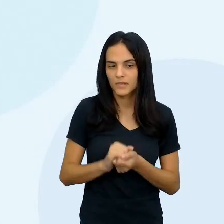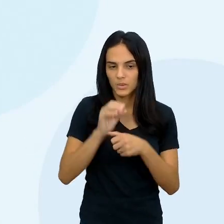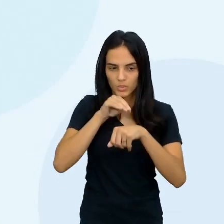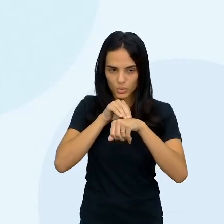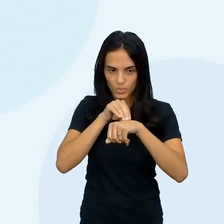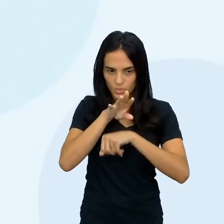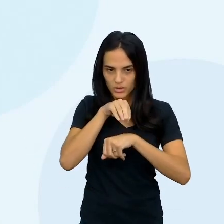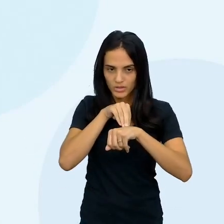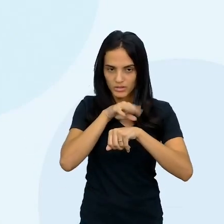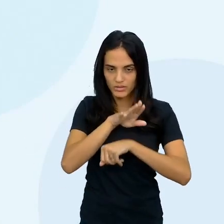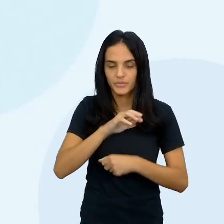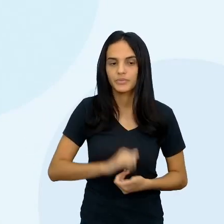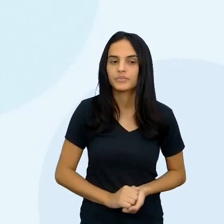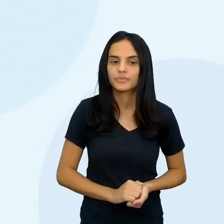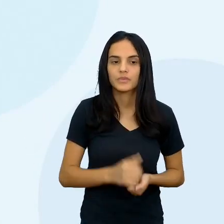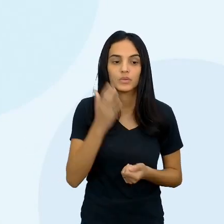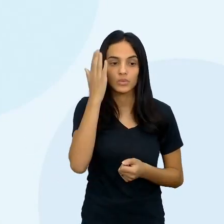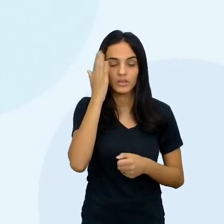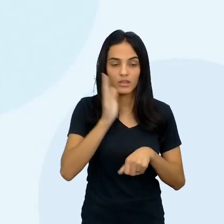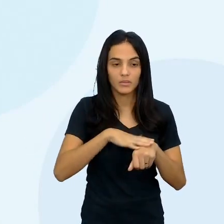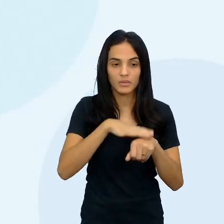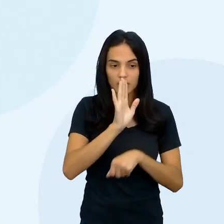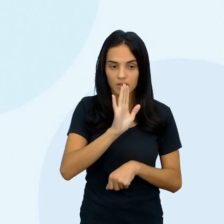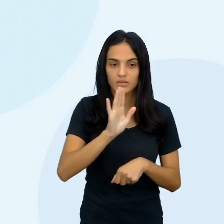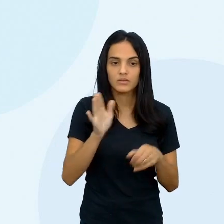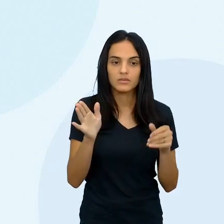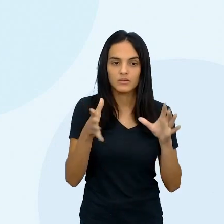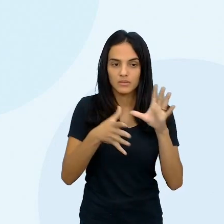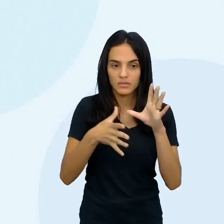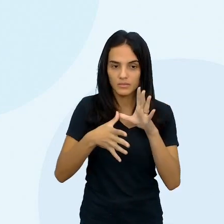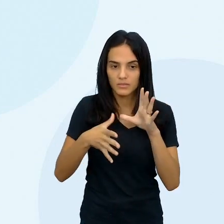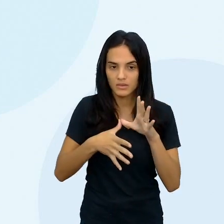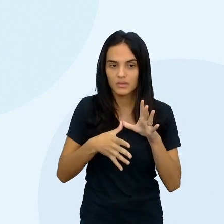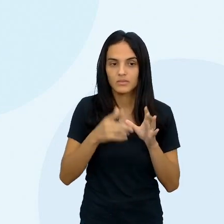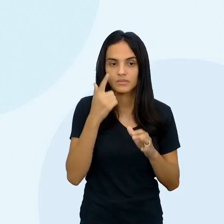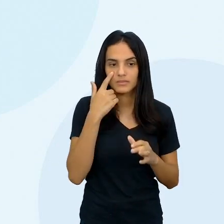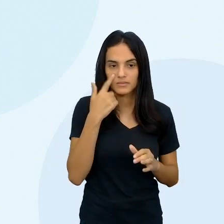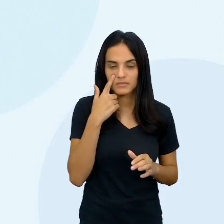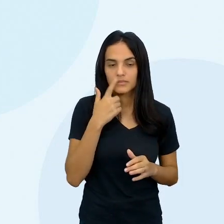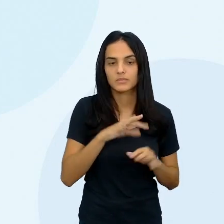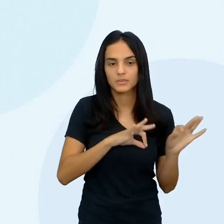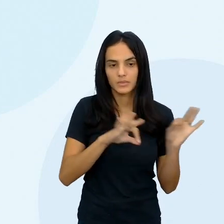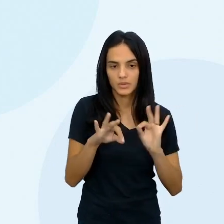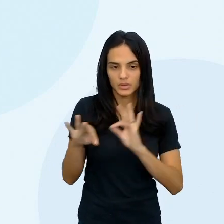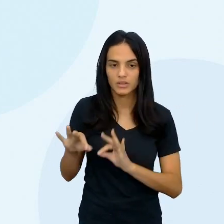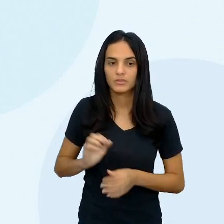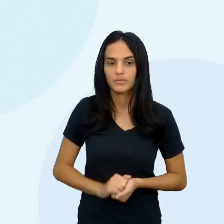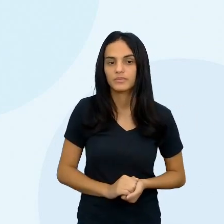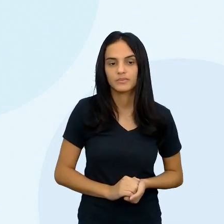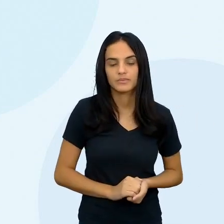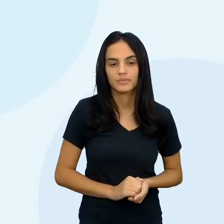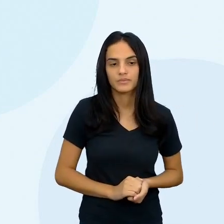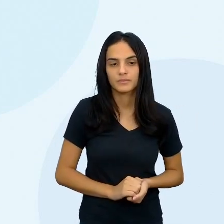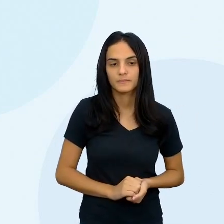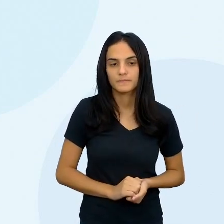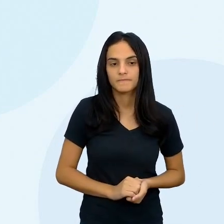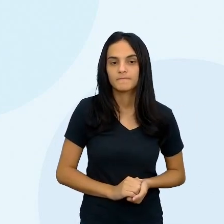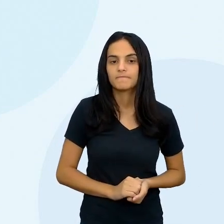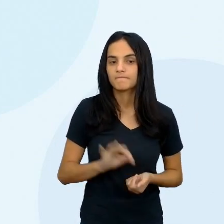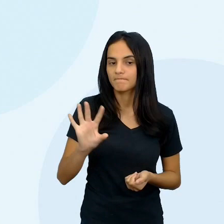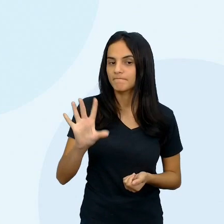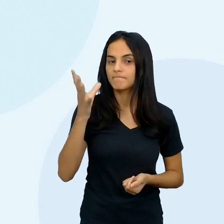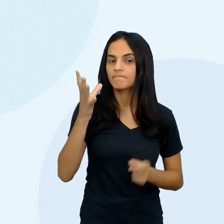sugestão, né, do Saiba Mais, do mapa, que seria aprendizagem baseada em projetos. E